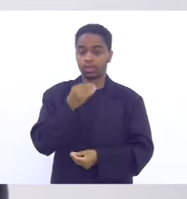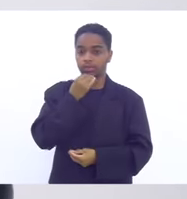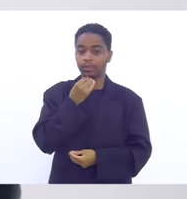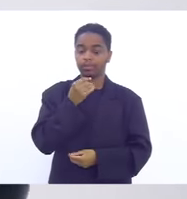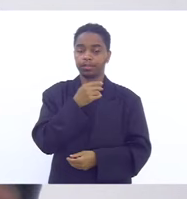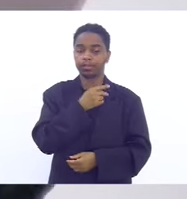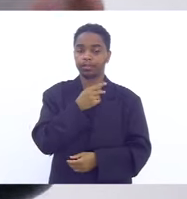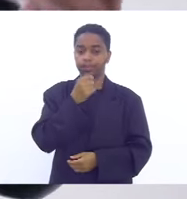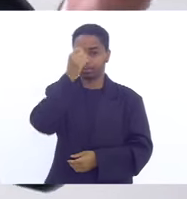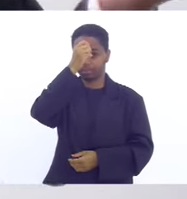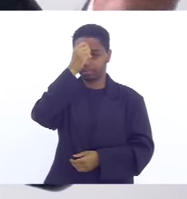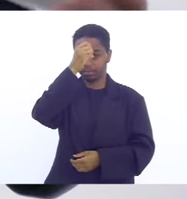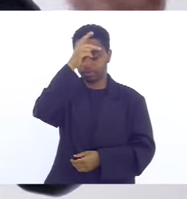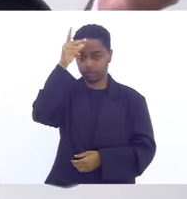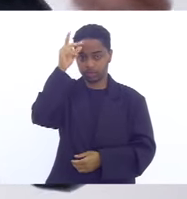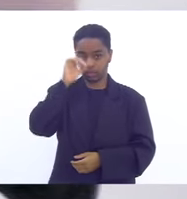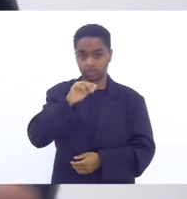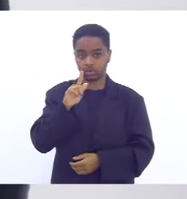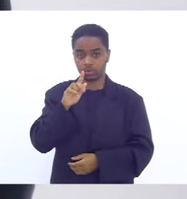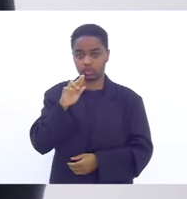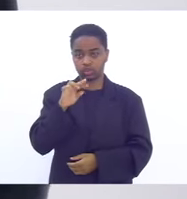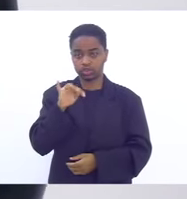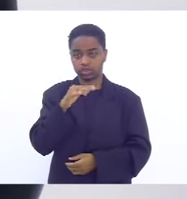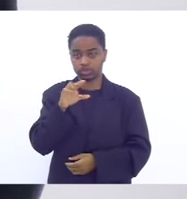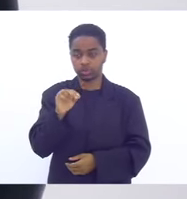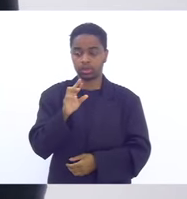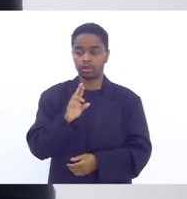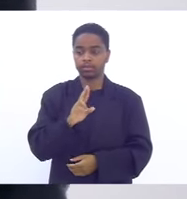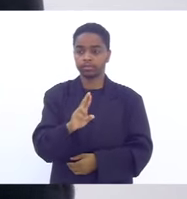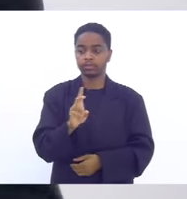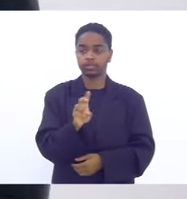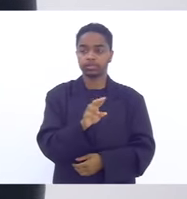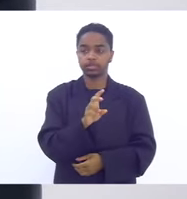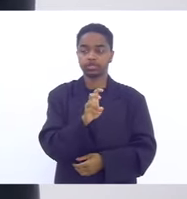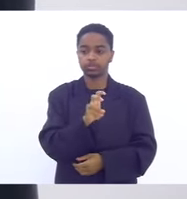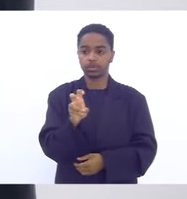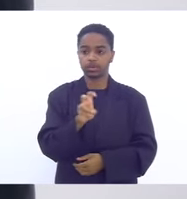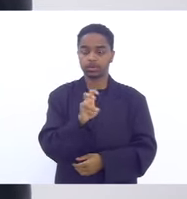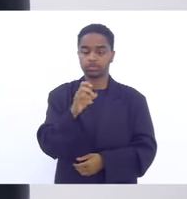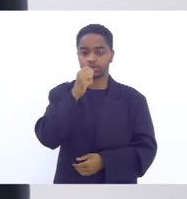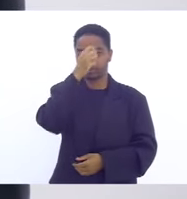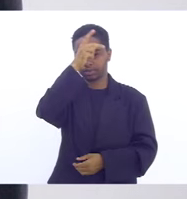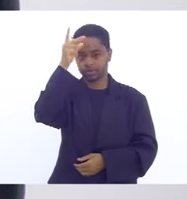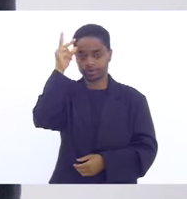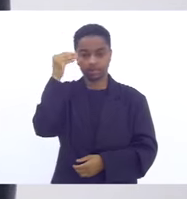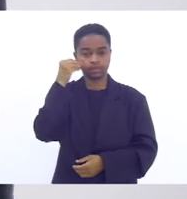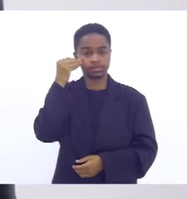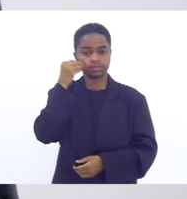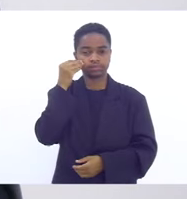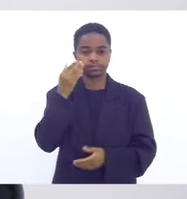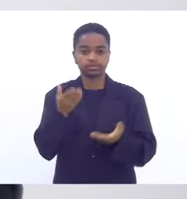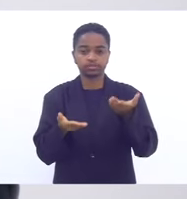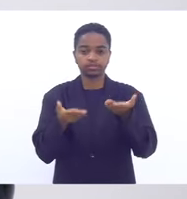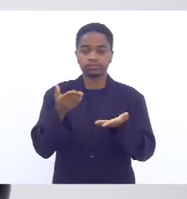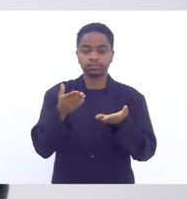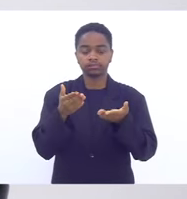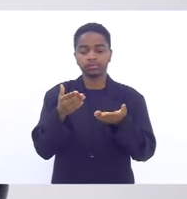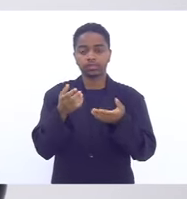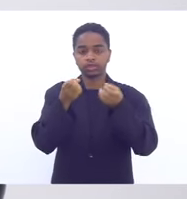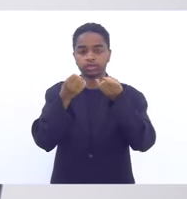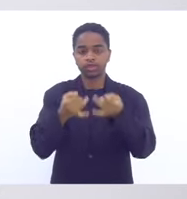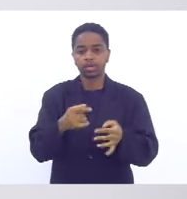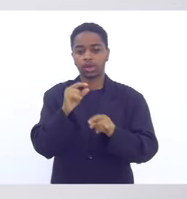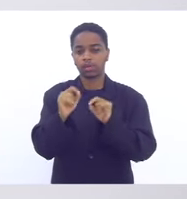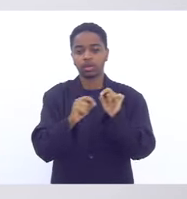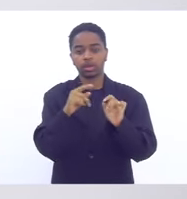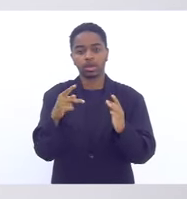de Areal, representando aqui, junto com o Ramon, 55 prefeitos, para que pudesse aqui fazer um balanço daquilo que foi feito no